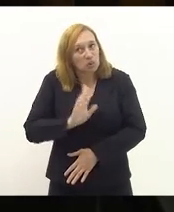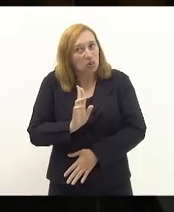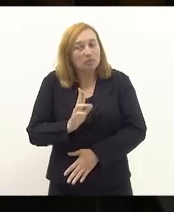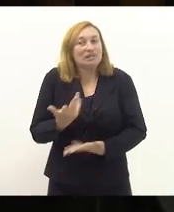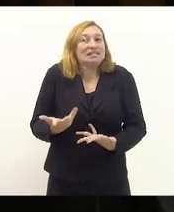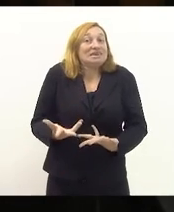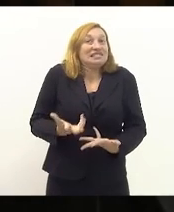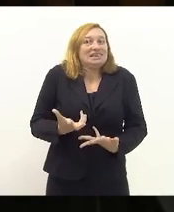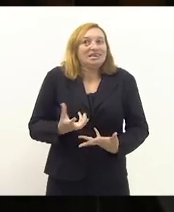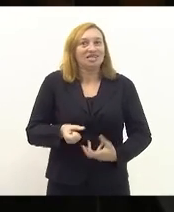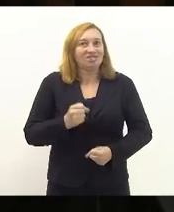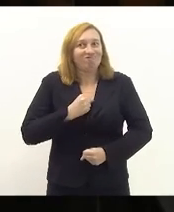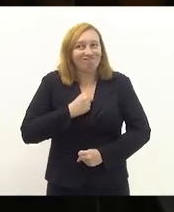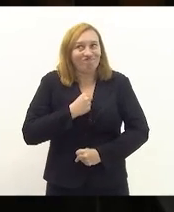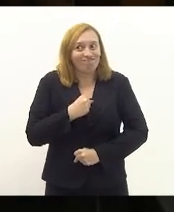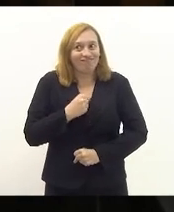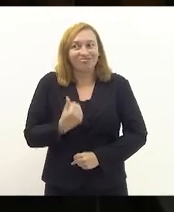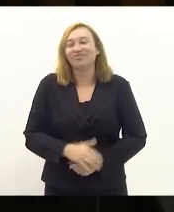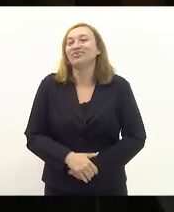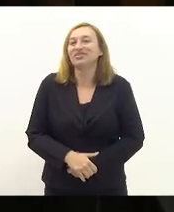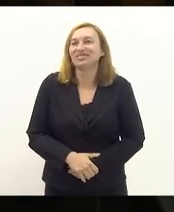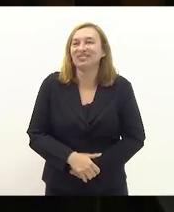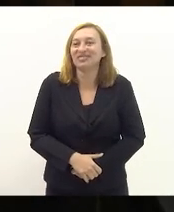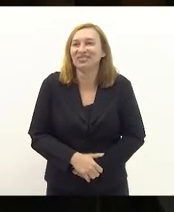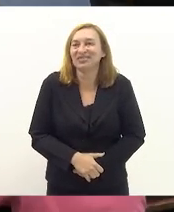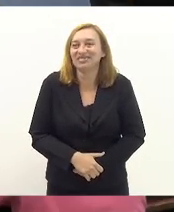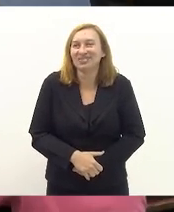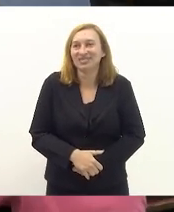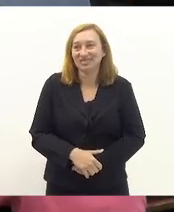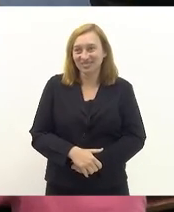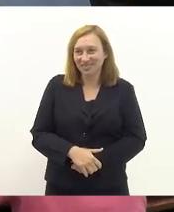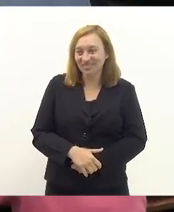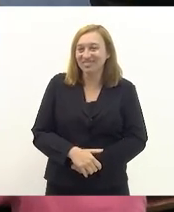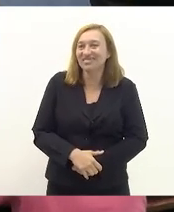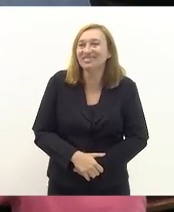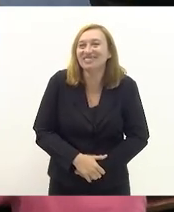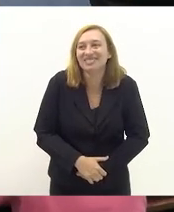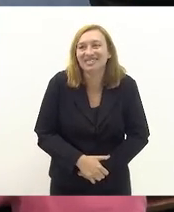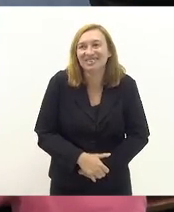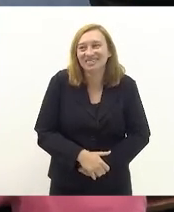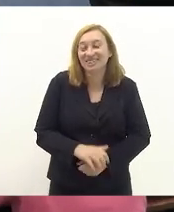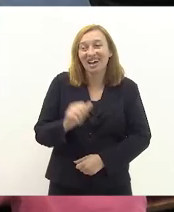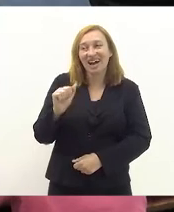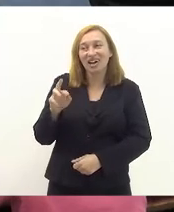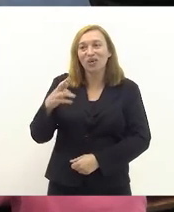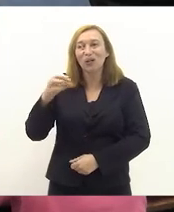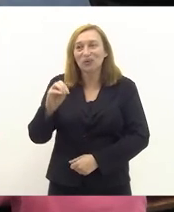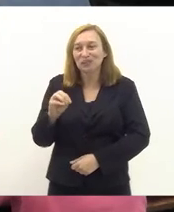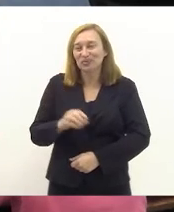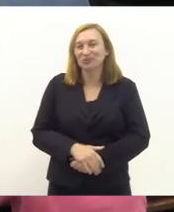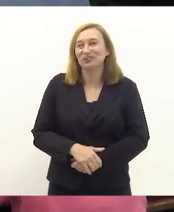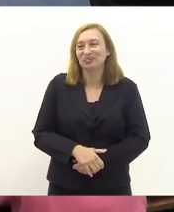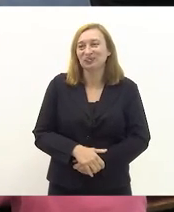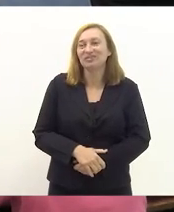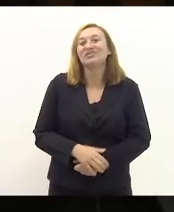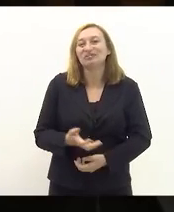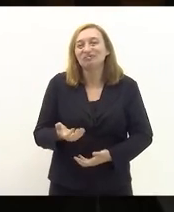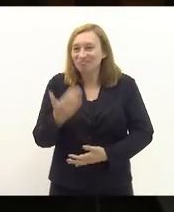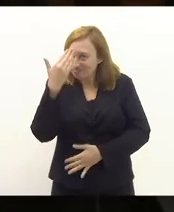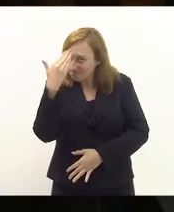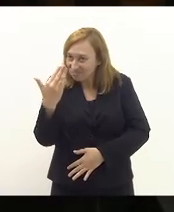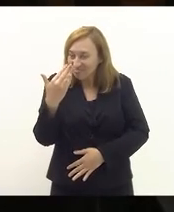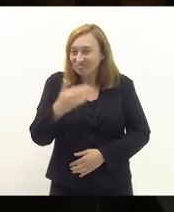lá e é ruim demais quando troca o Aroldo Aroldo mas eu queria